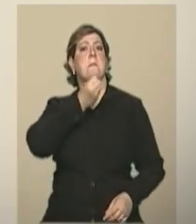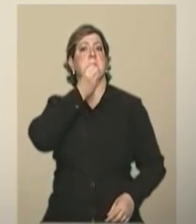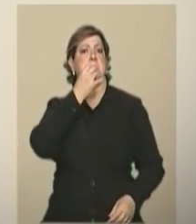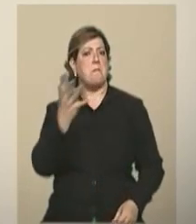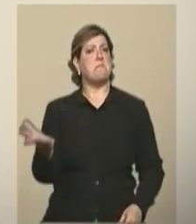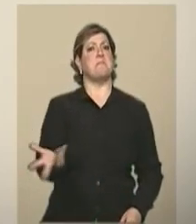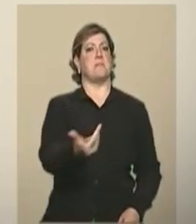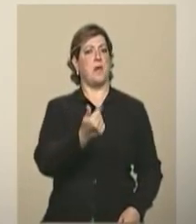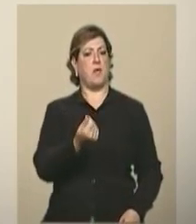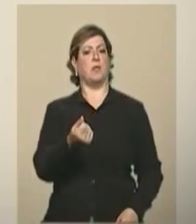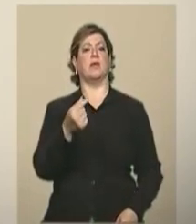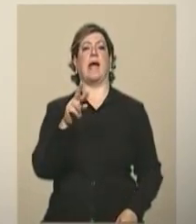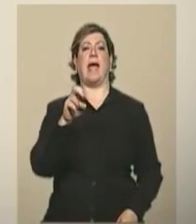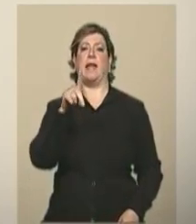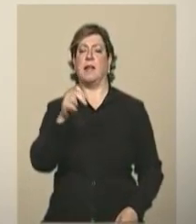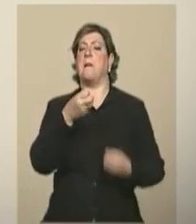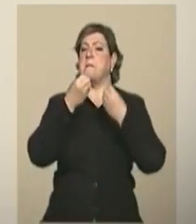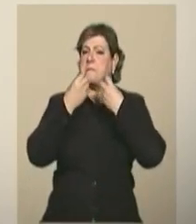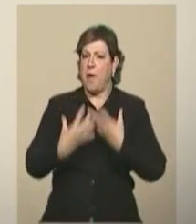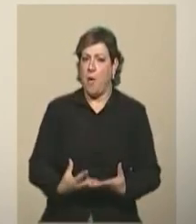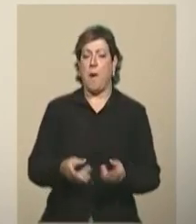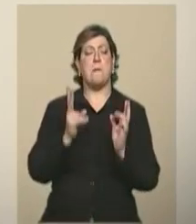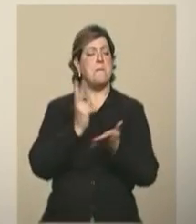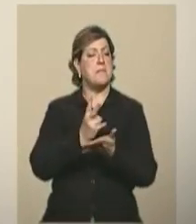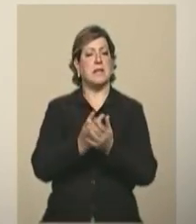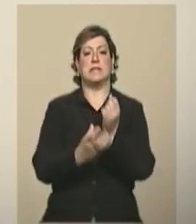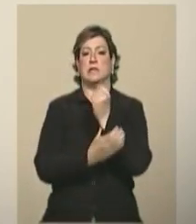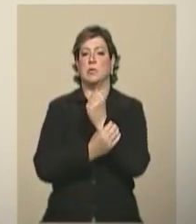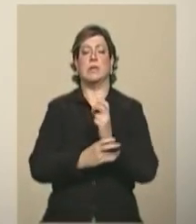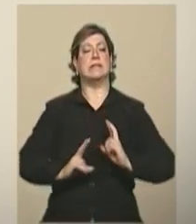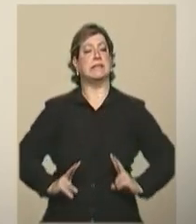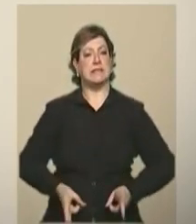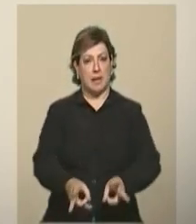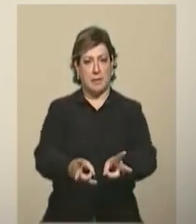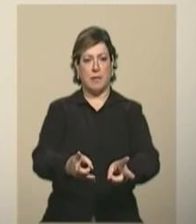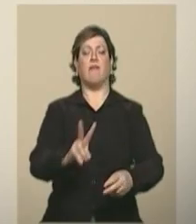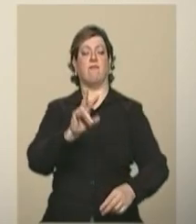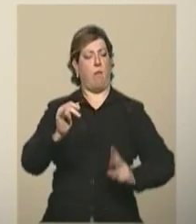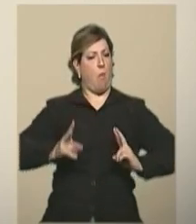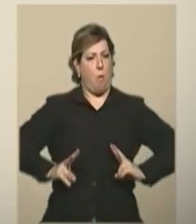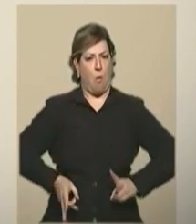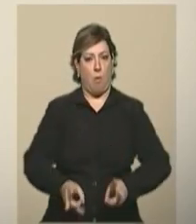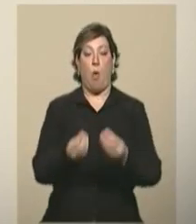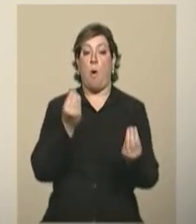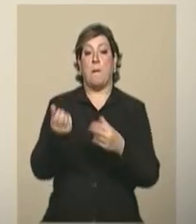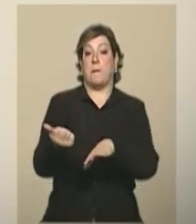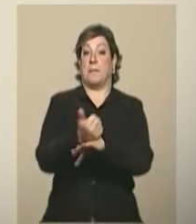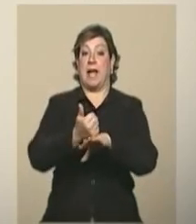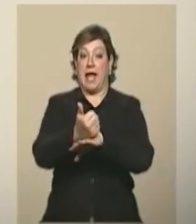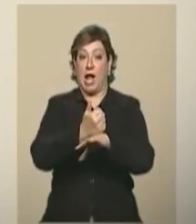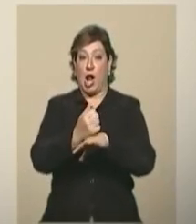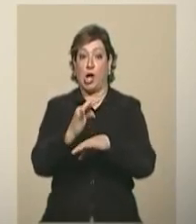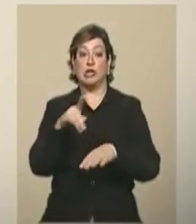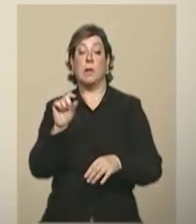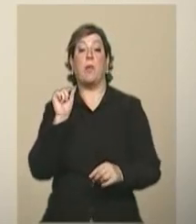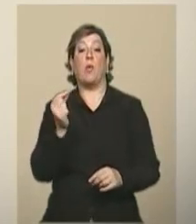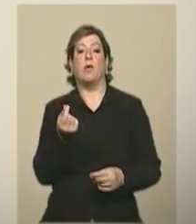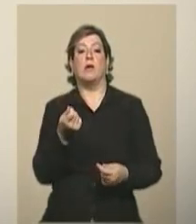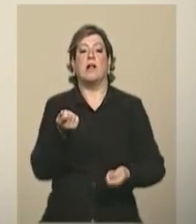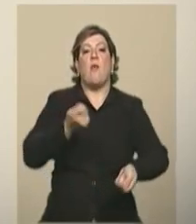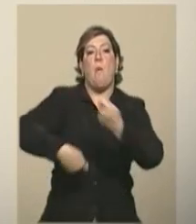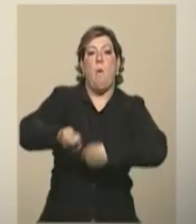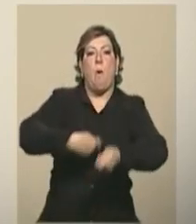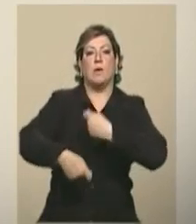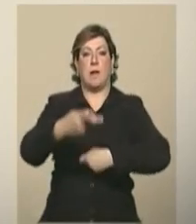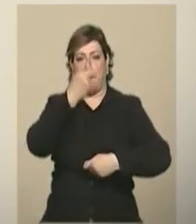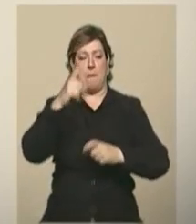excelente, rentável e com a mesma segurança de sempre. Continua e continuará como o melhor tipo de investimento para a